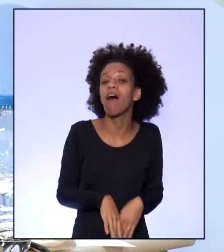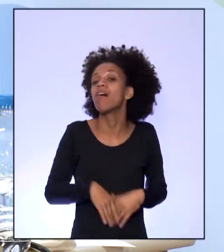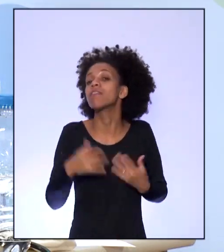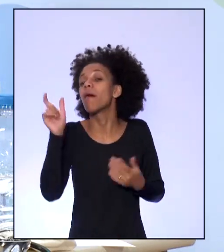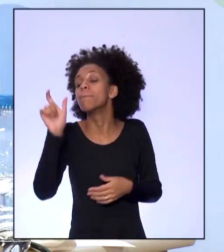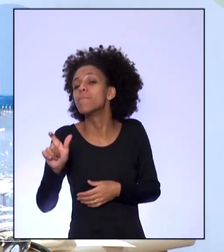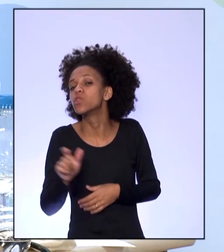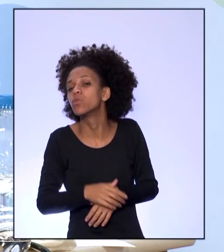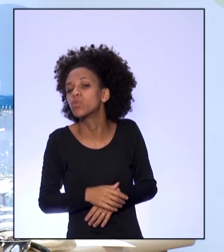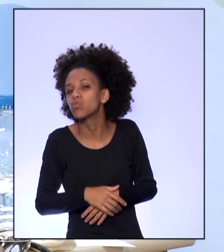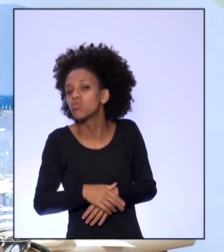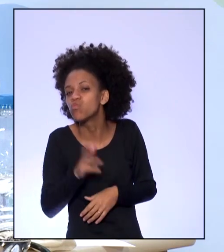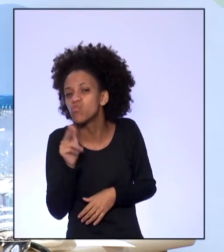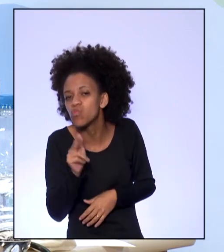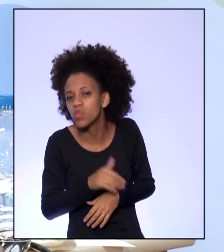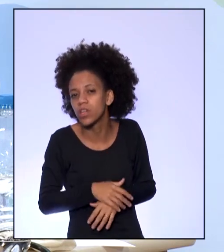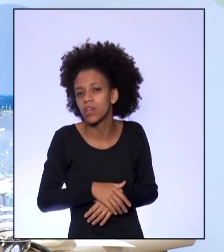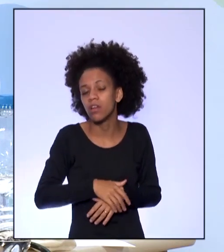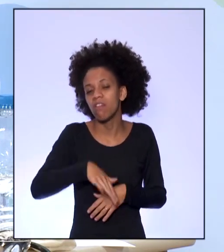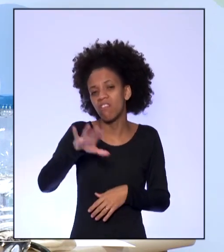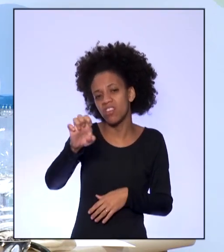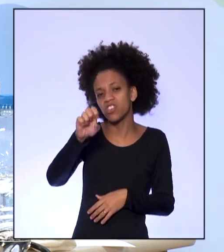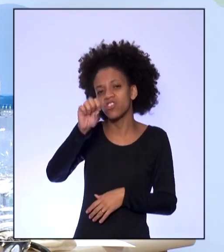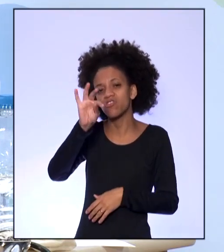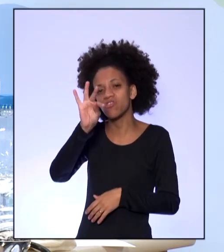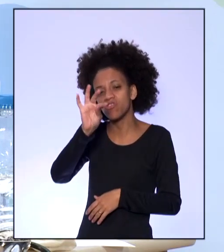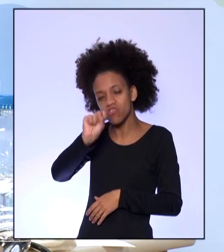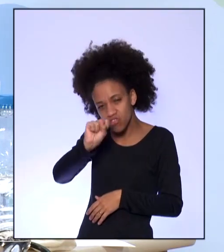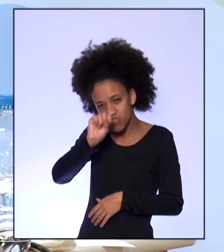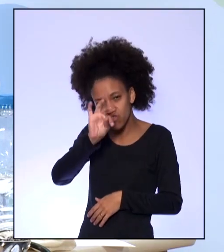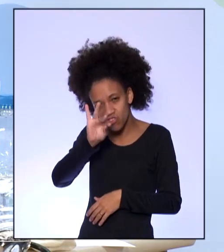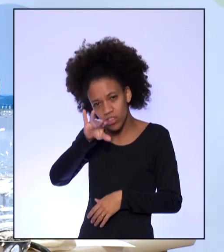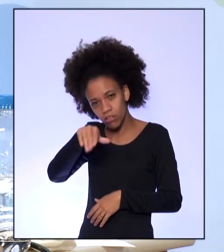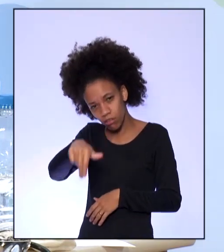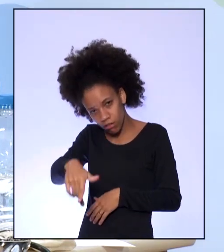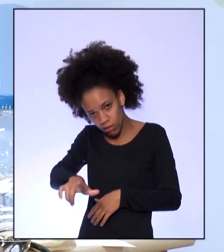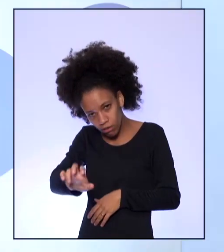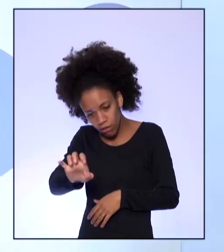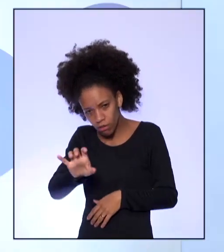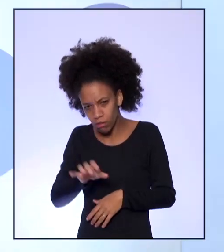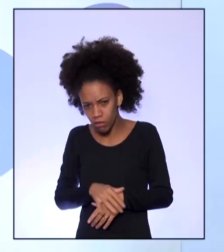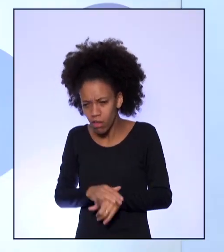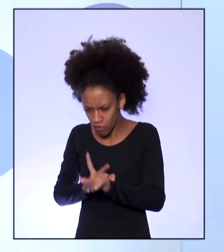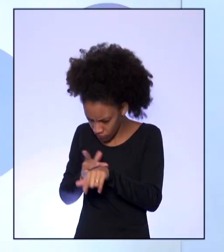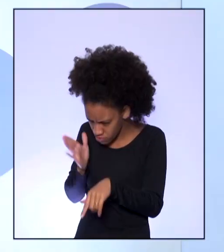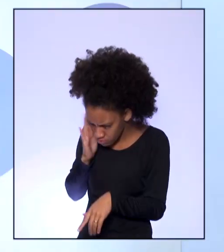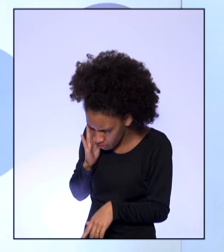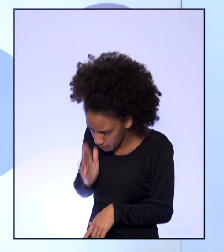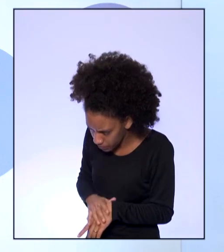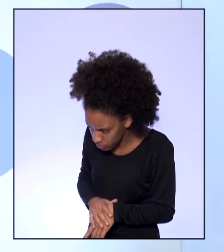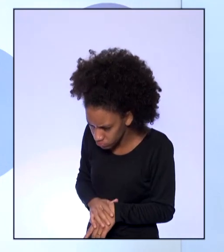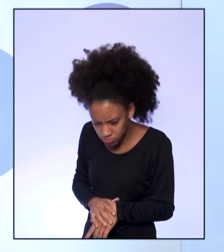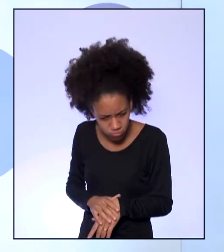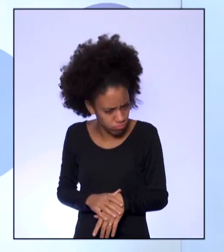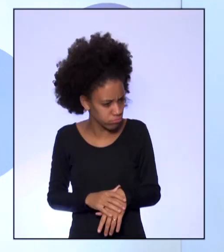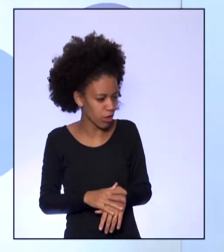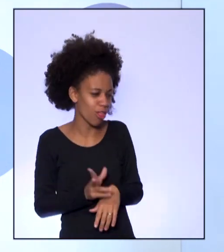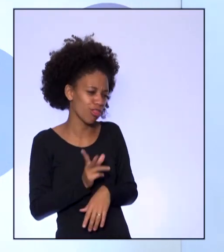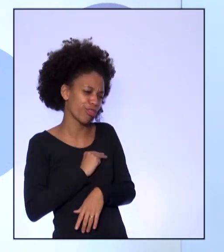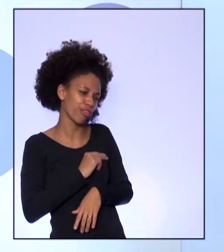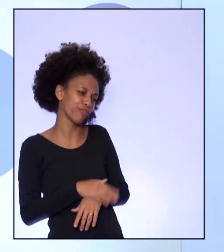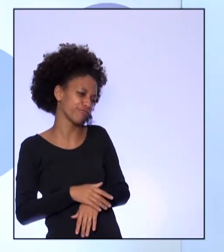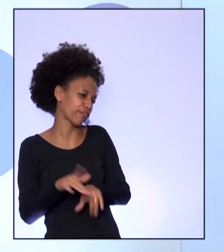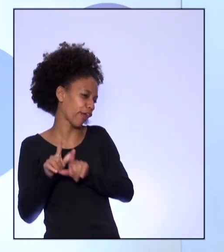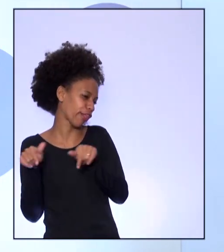um sticker de WhatsApp? Aposto que você, aí que está me vendo, você já virou, Mauro? Sticker de WhatsApp? Nossa, na sala de